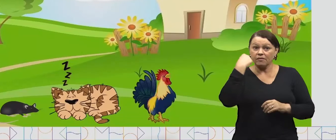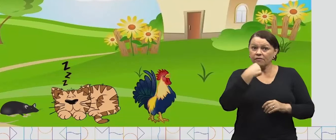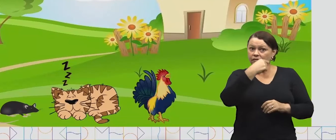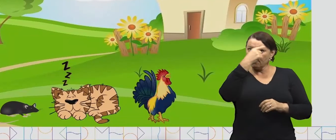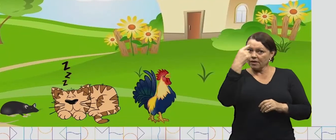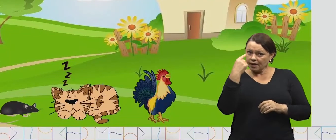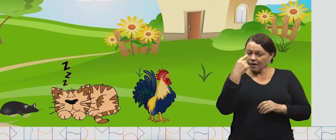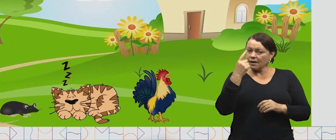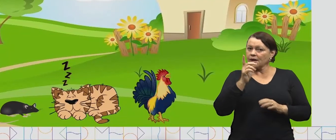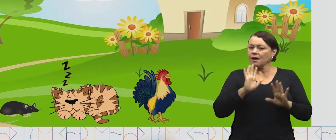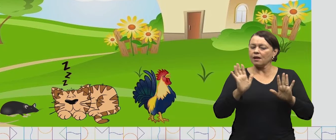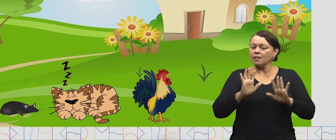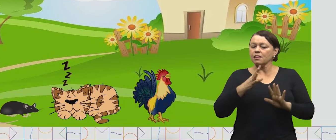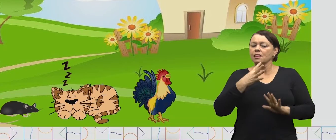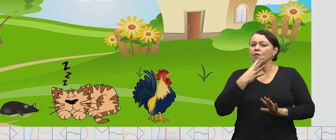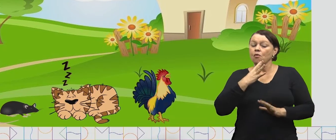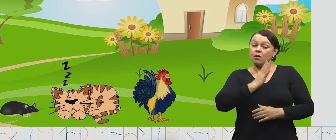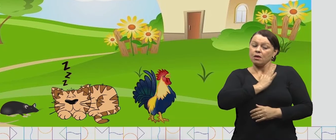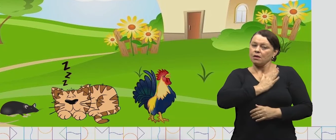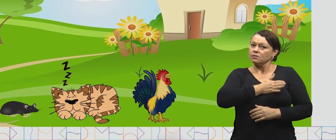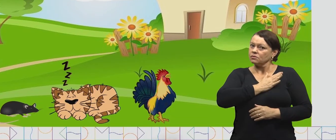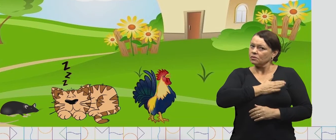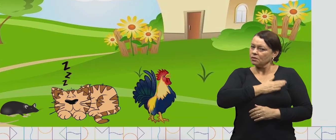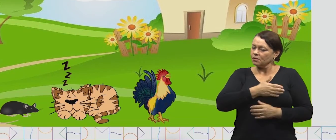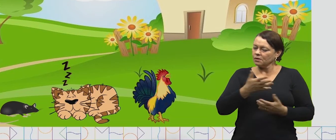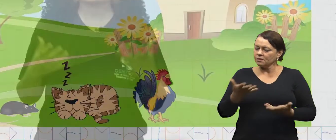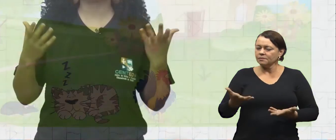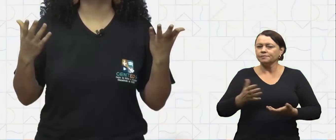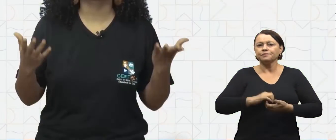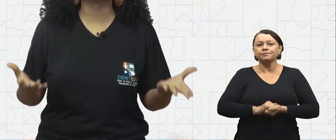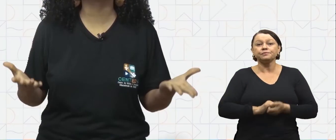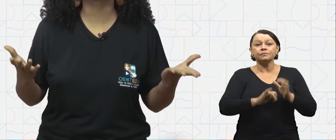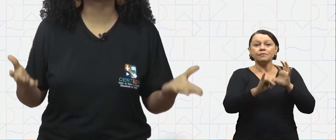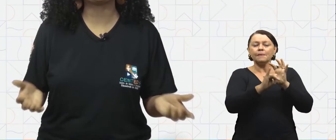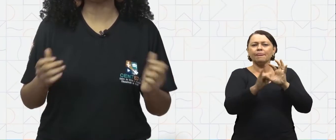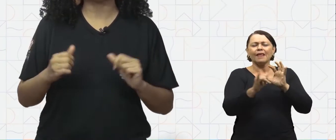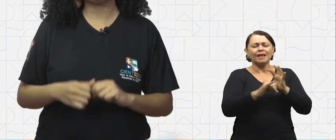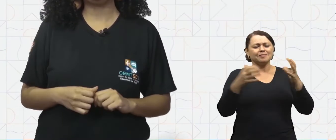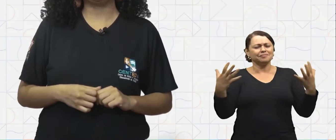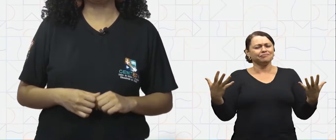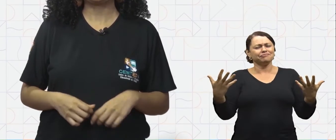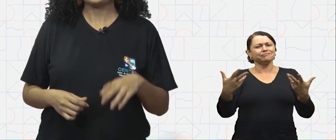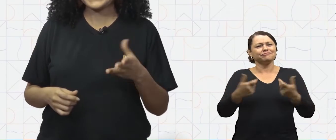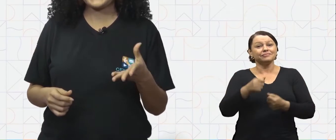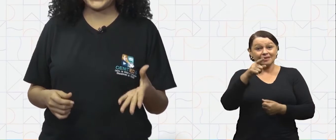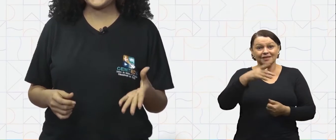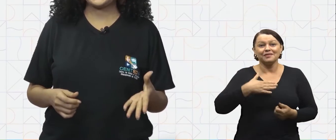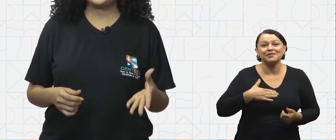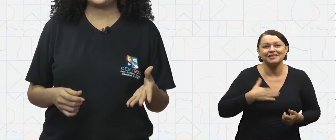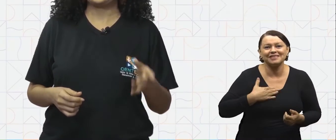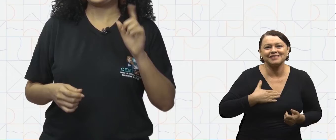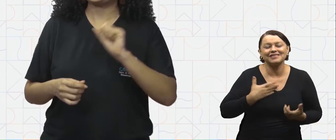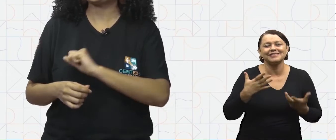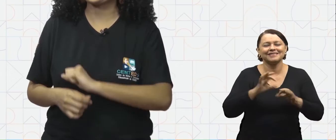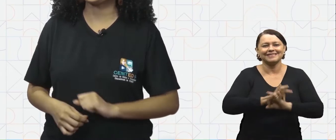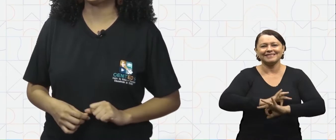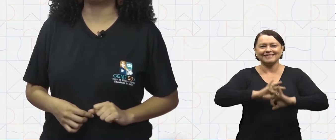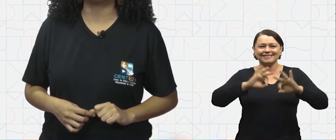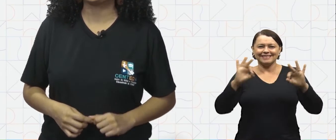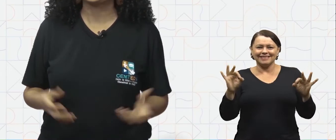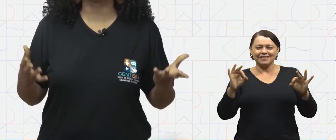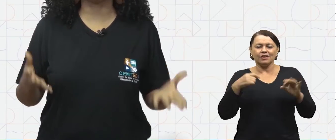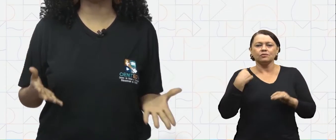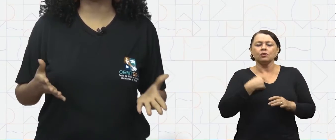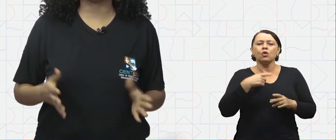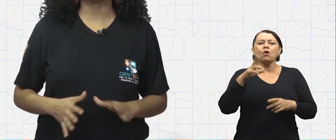filho. Moral da história: quem vê cara, não vê coração." A fábula ficou linda! Você gostou? Que